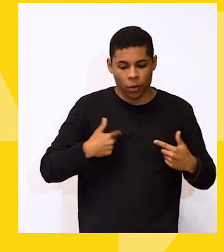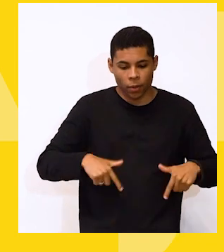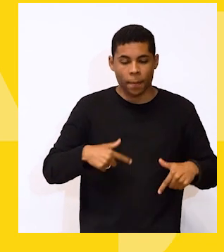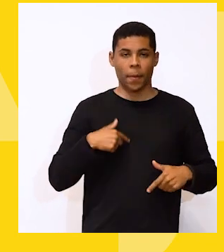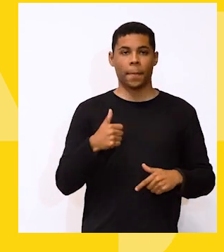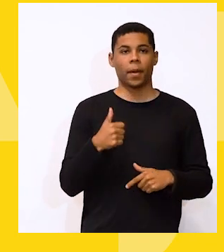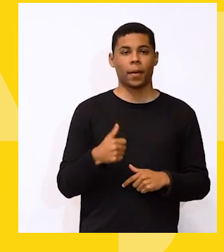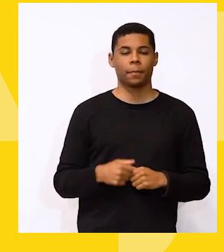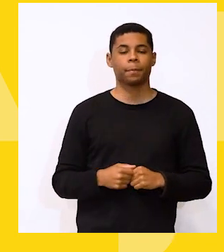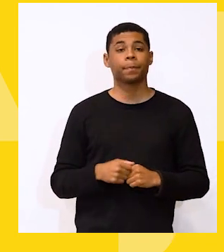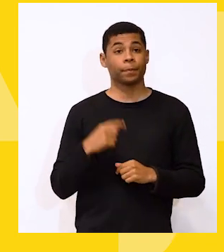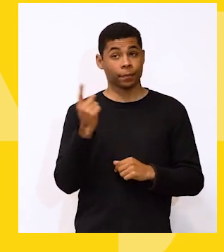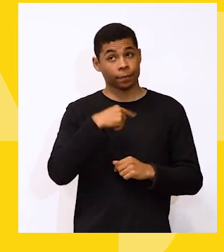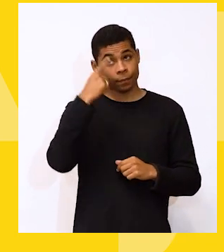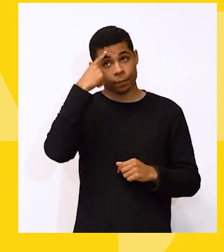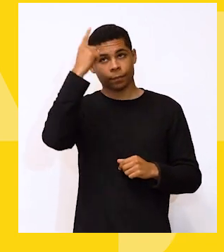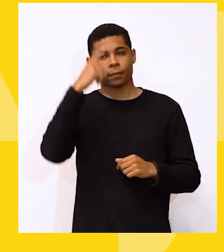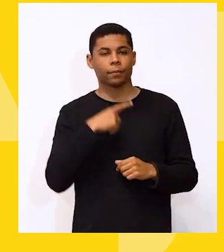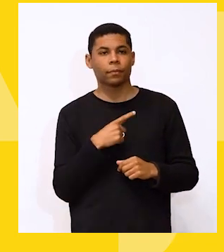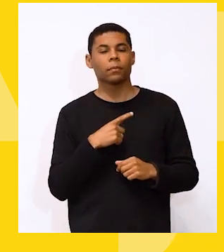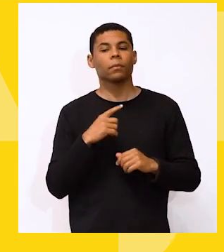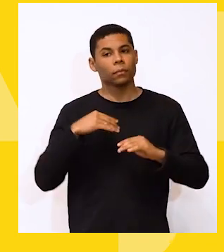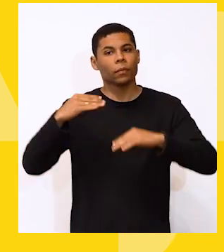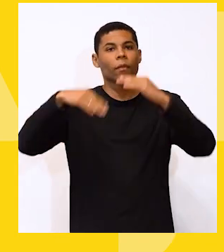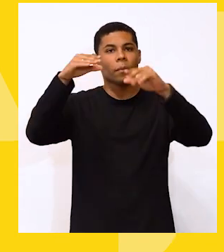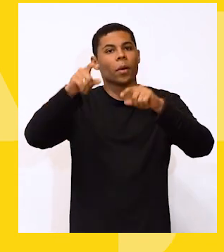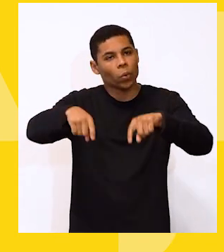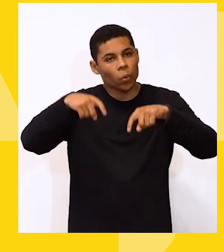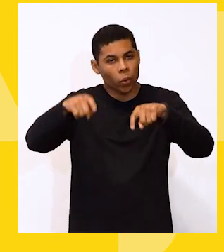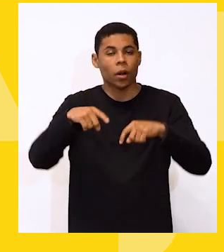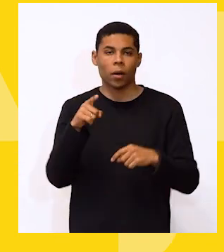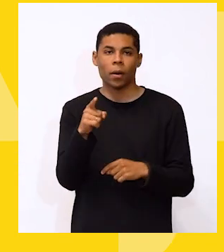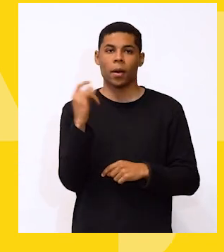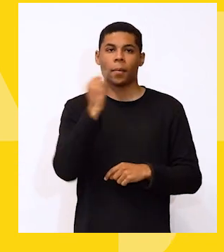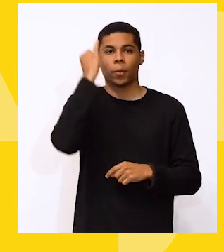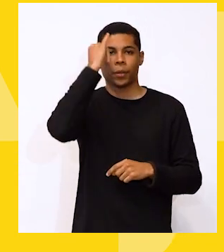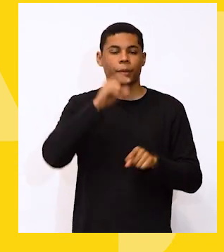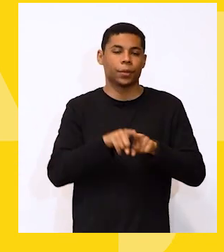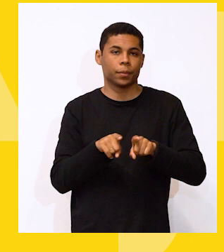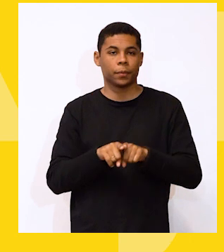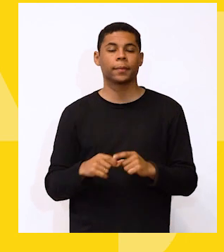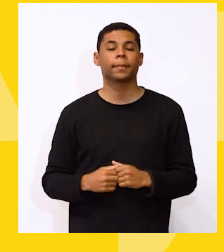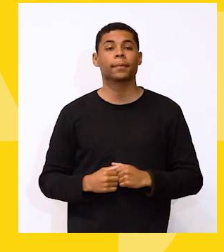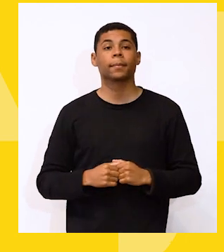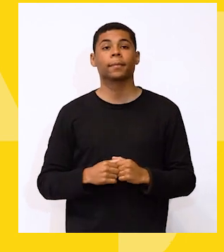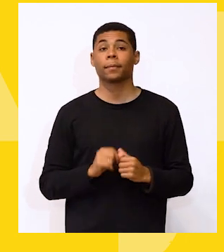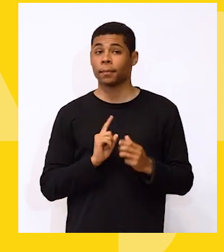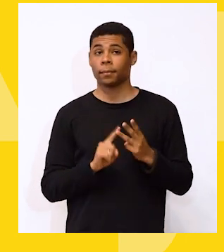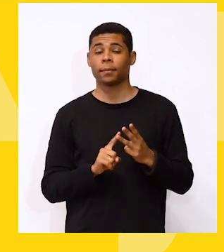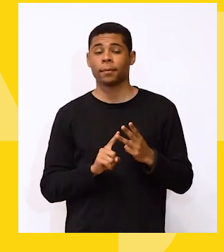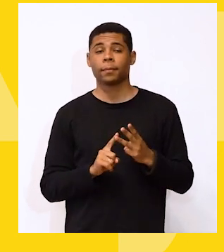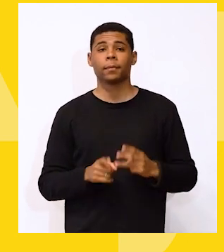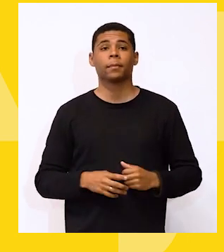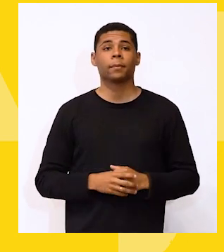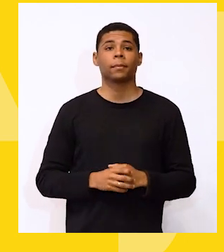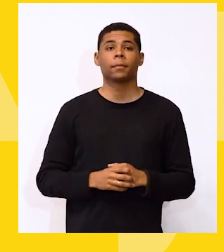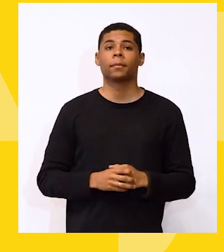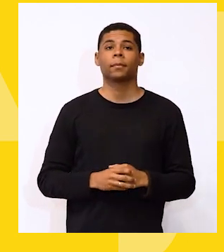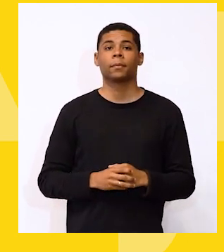então trabalhar com essa área de desenvolvimento Rural como área também relevante a terceira questão